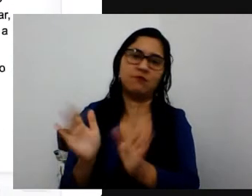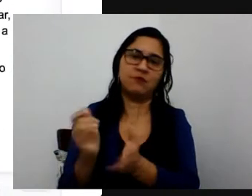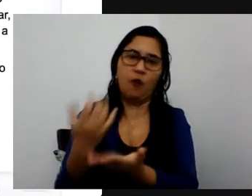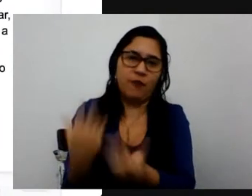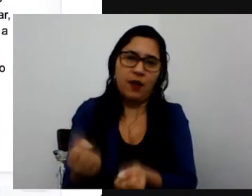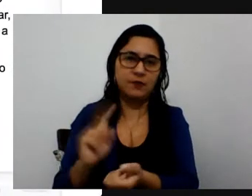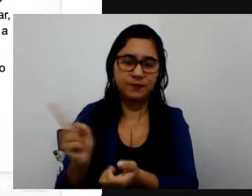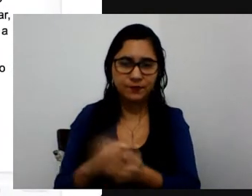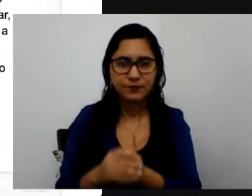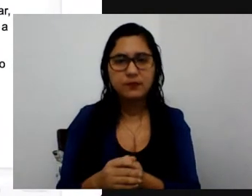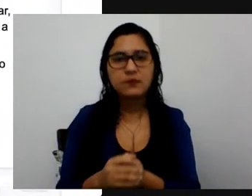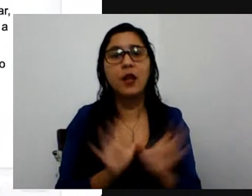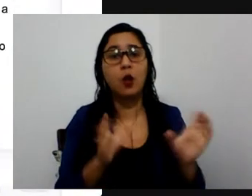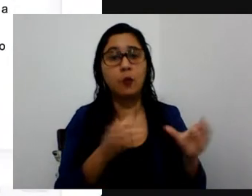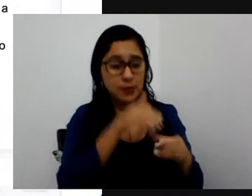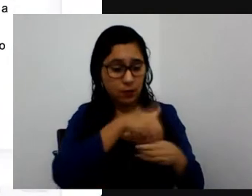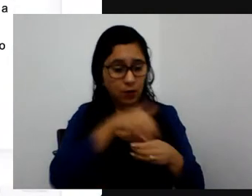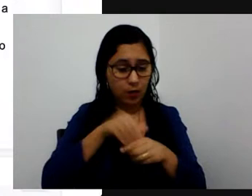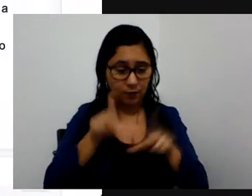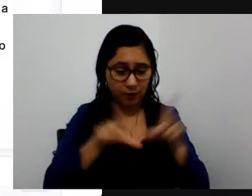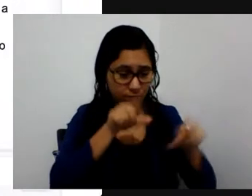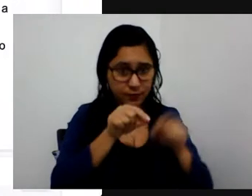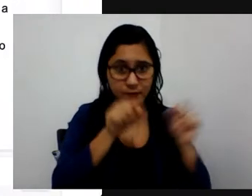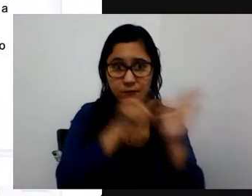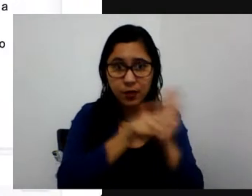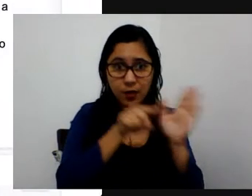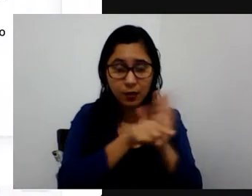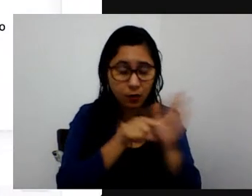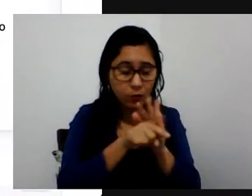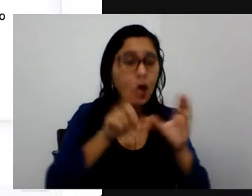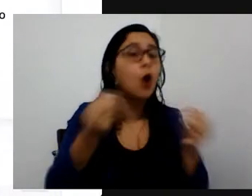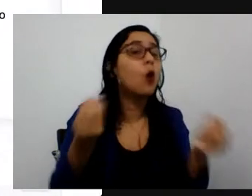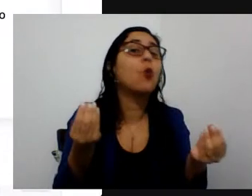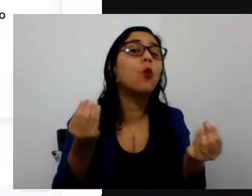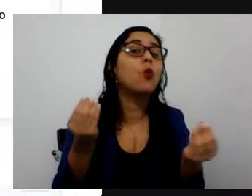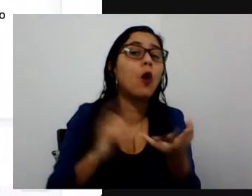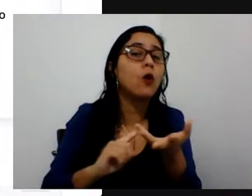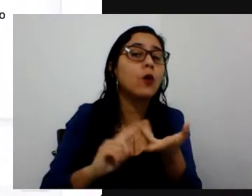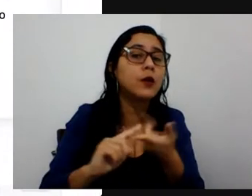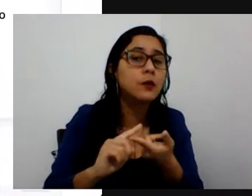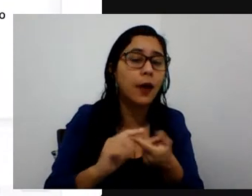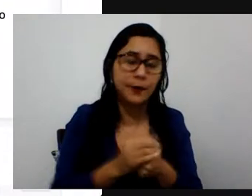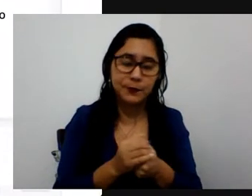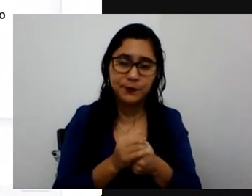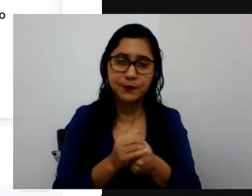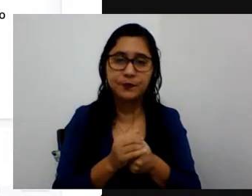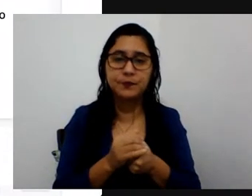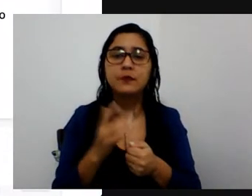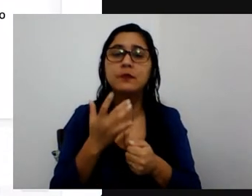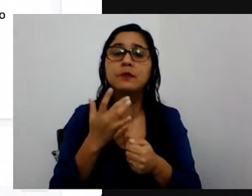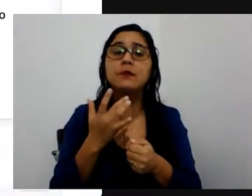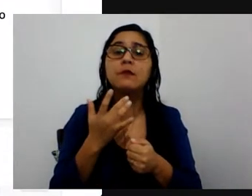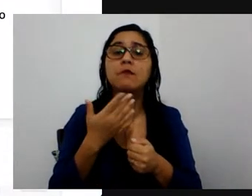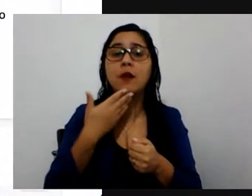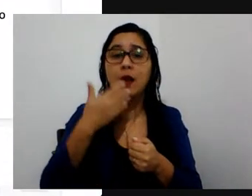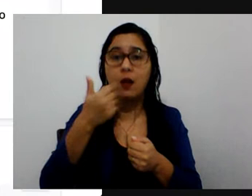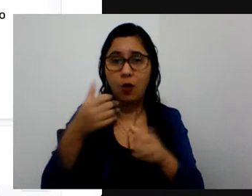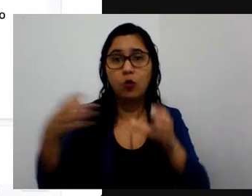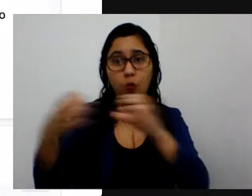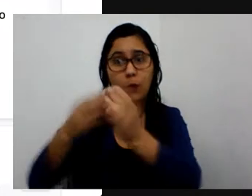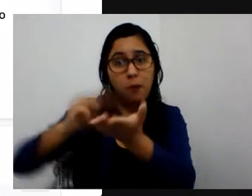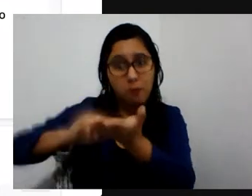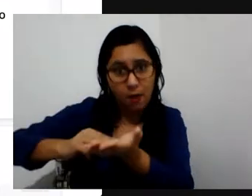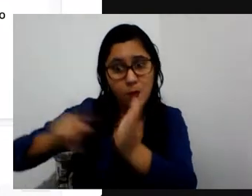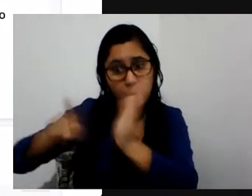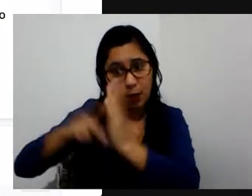comissão eleitoral irá selecionar as questões segundo os seguintes critérios: preferencialmente ter sido feita por membro do campus do